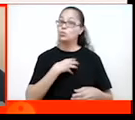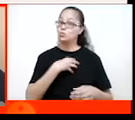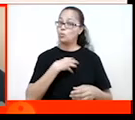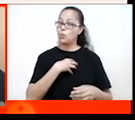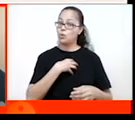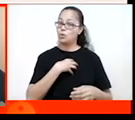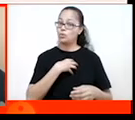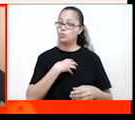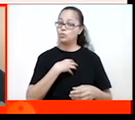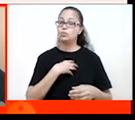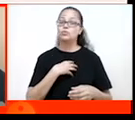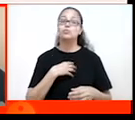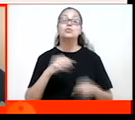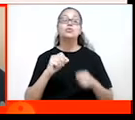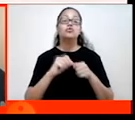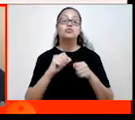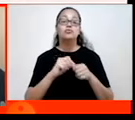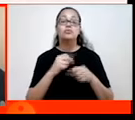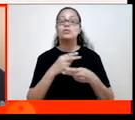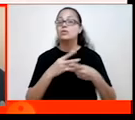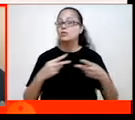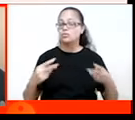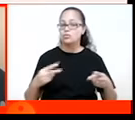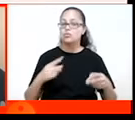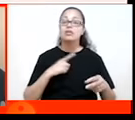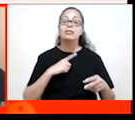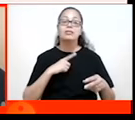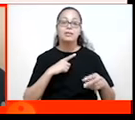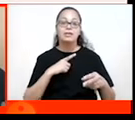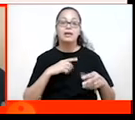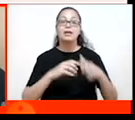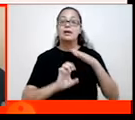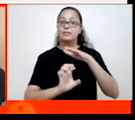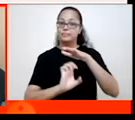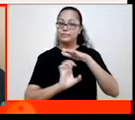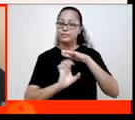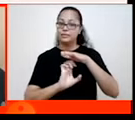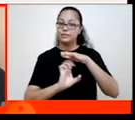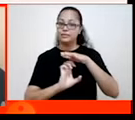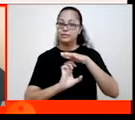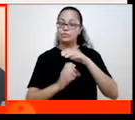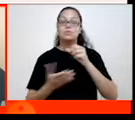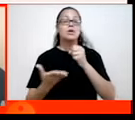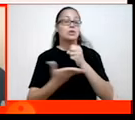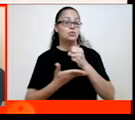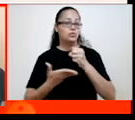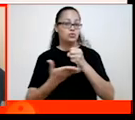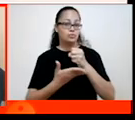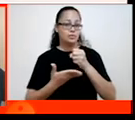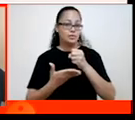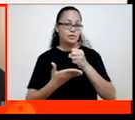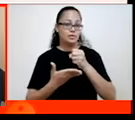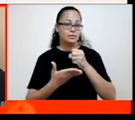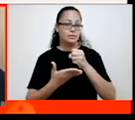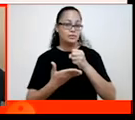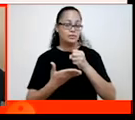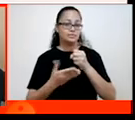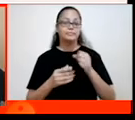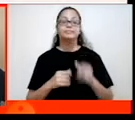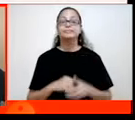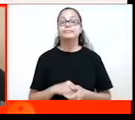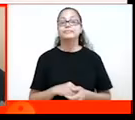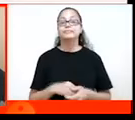Nós paramos nesse slide aqui, que nós falamos dos tipos de indústria, né? As indústrias de base ou as indústrias de bens de